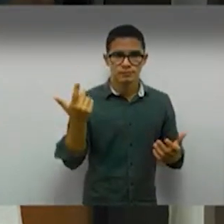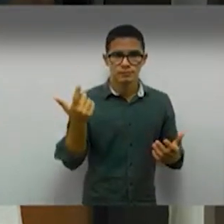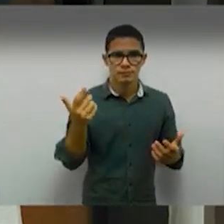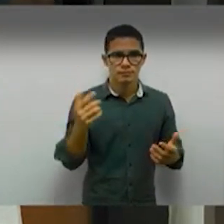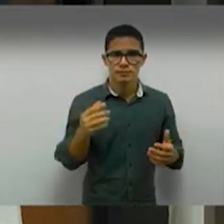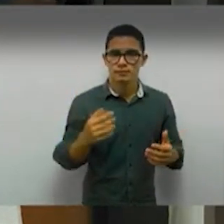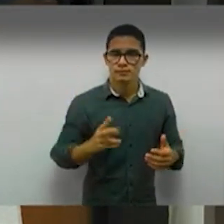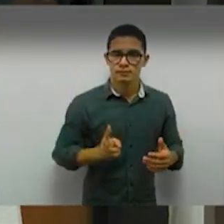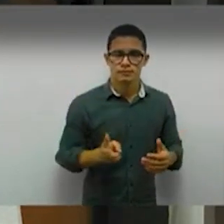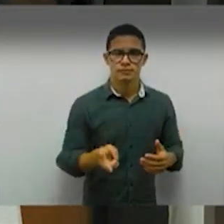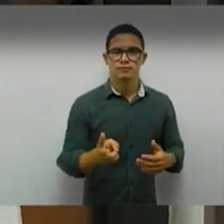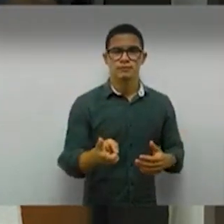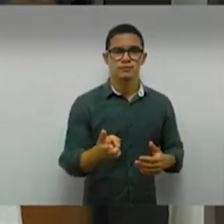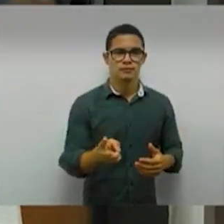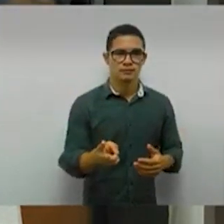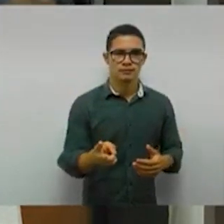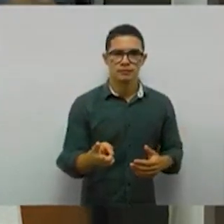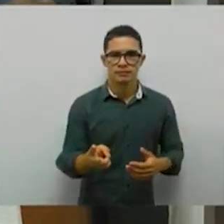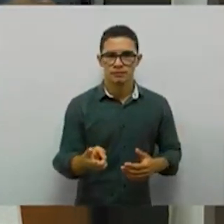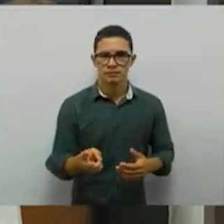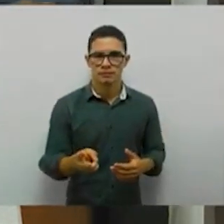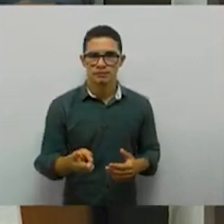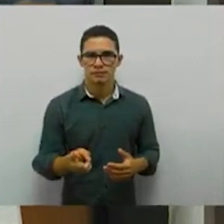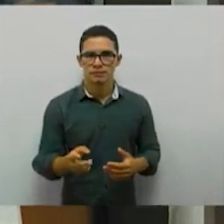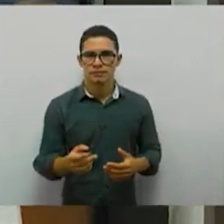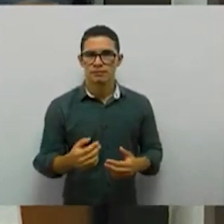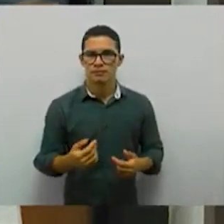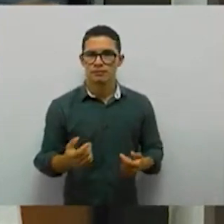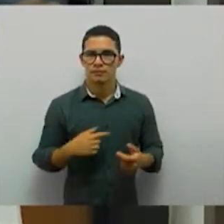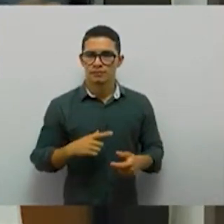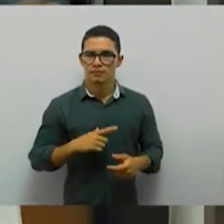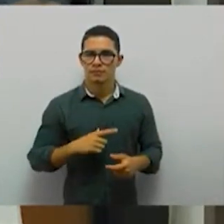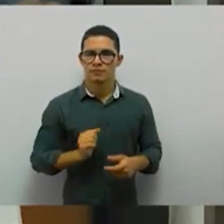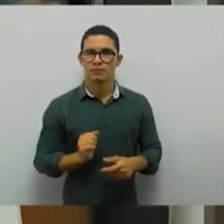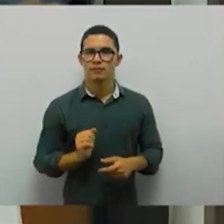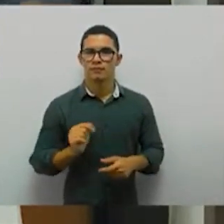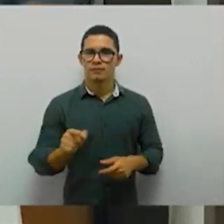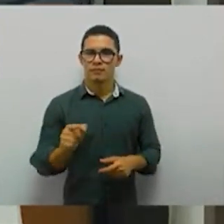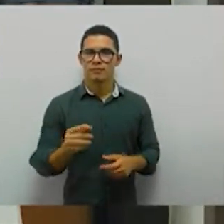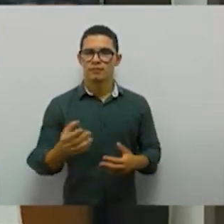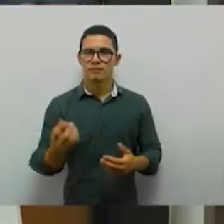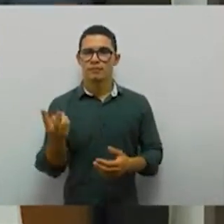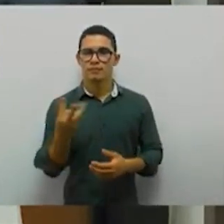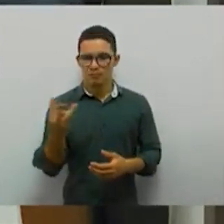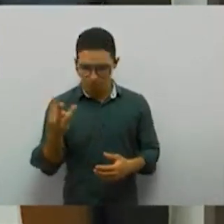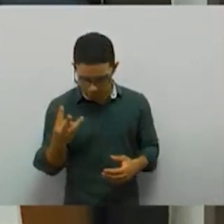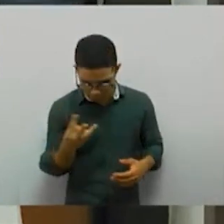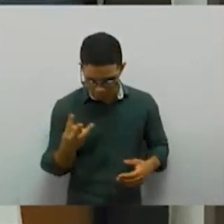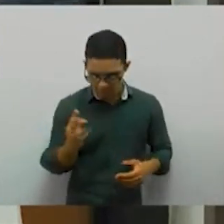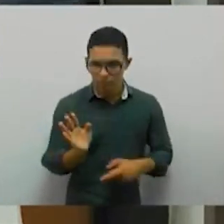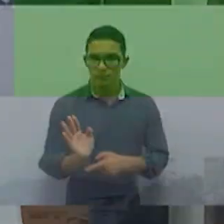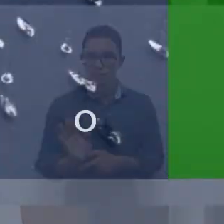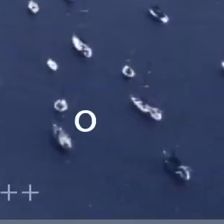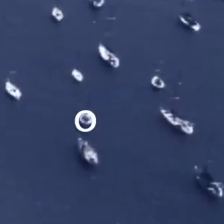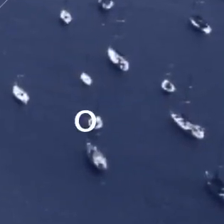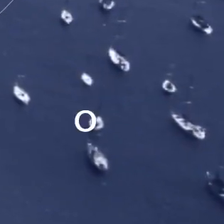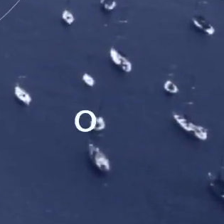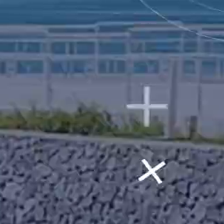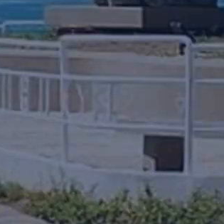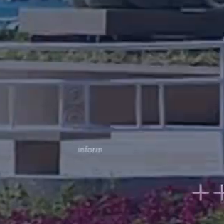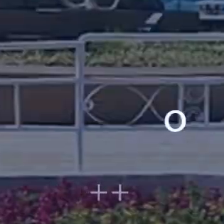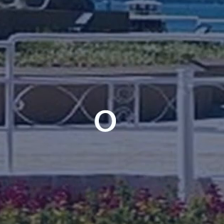fazem para si é aquelas que fazem por terceiro é aquelas que ajudam o município